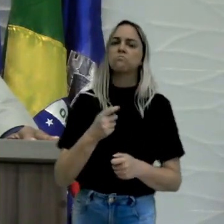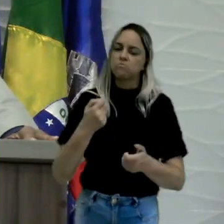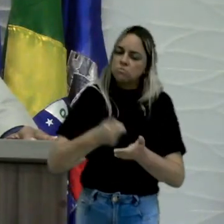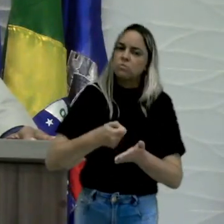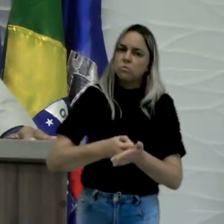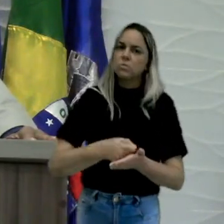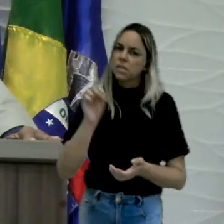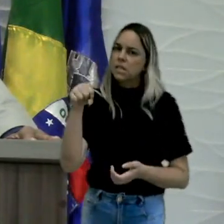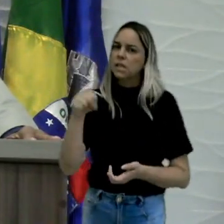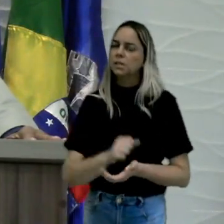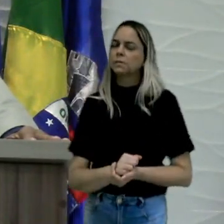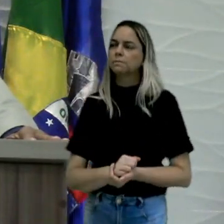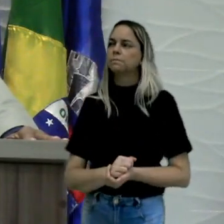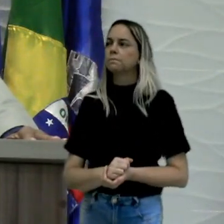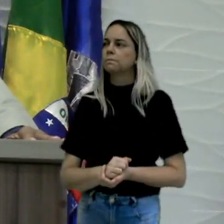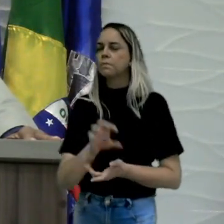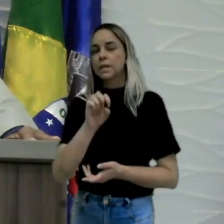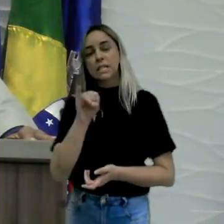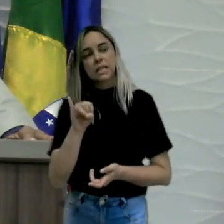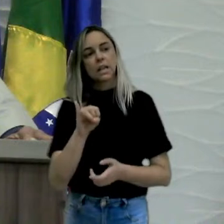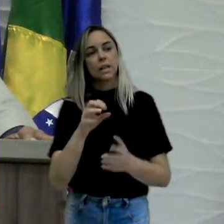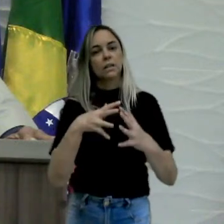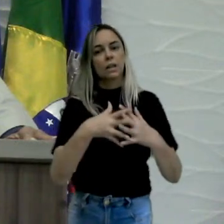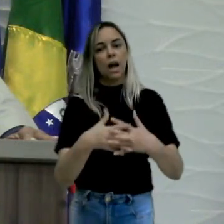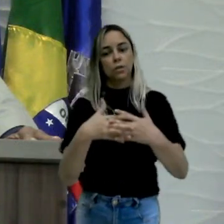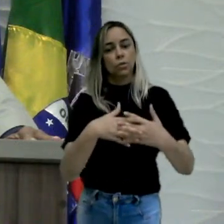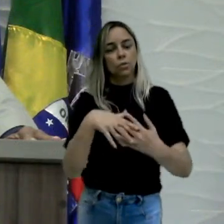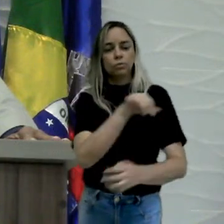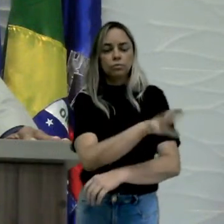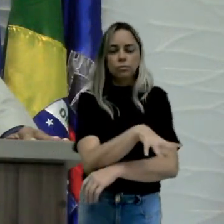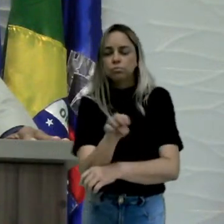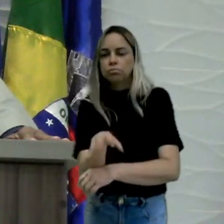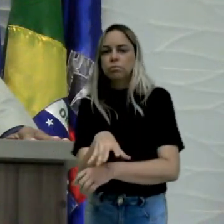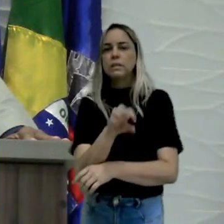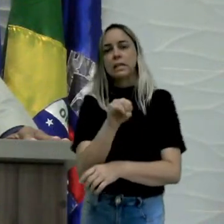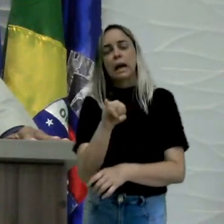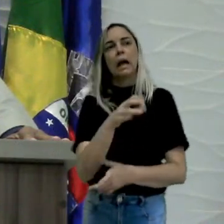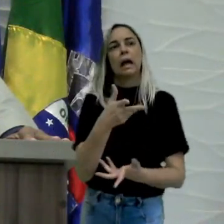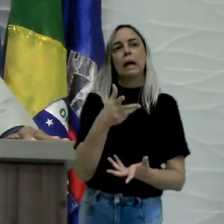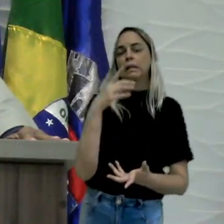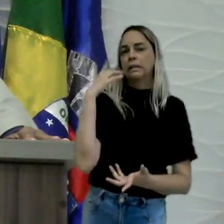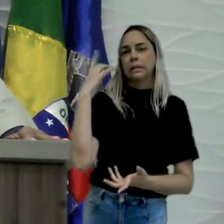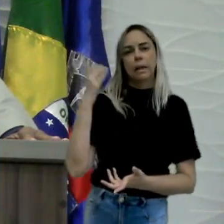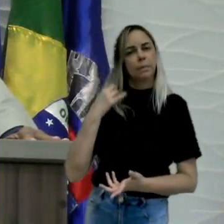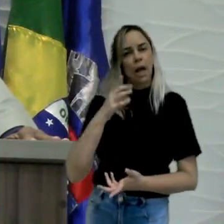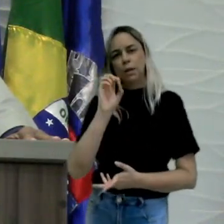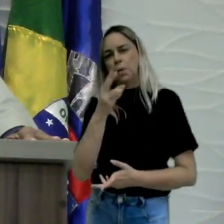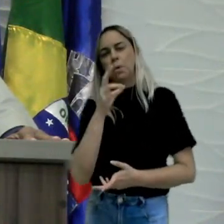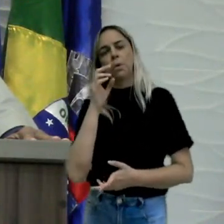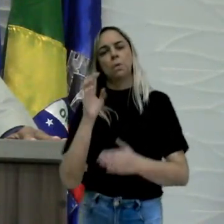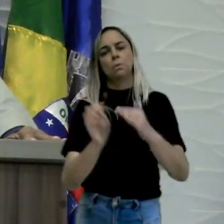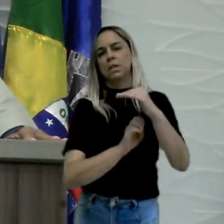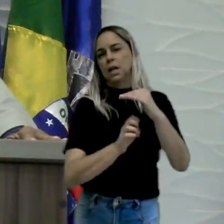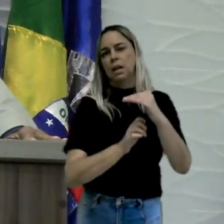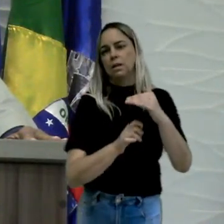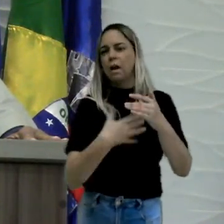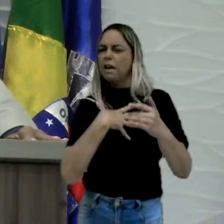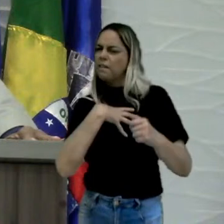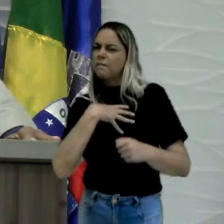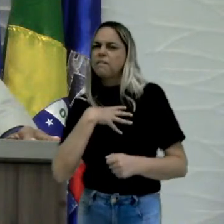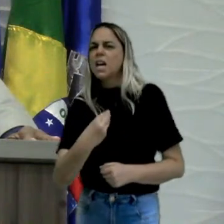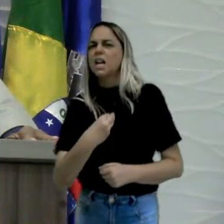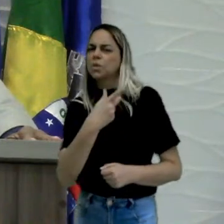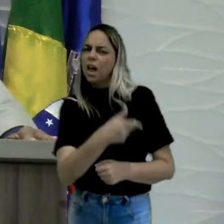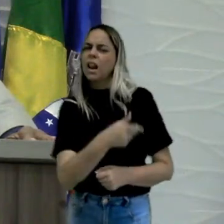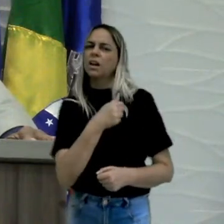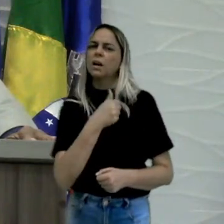trator, se é do empresário ou da empresária, eu quero só dizer uma coisa, que o que Zé Almeida tem são dos filhos. O que eu tenho